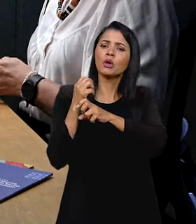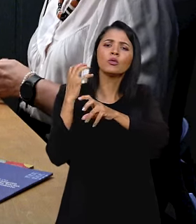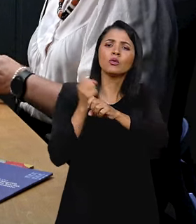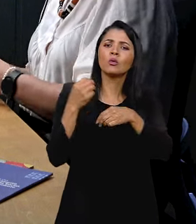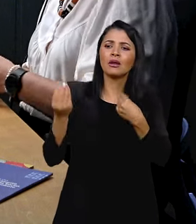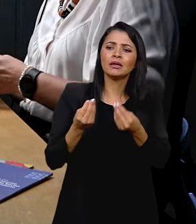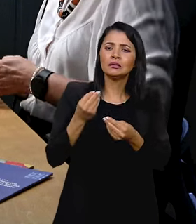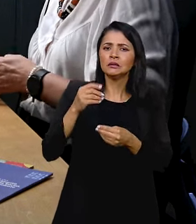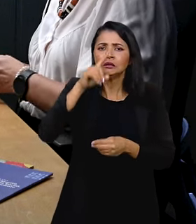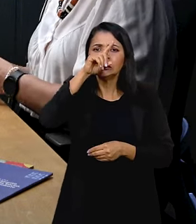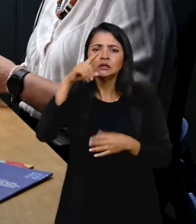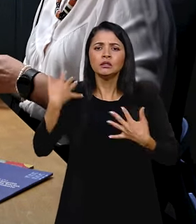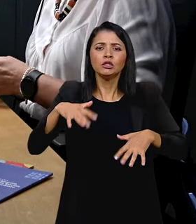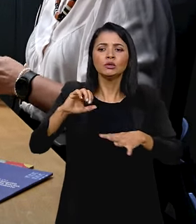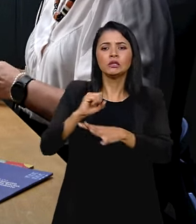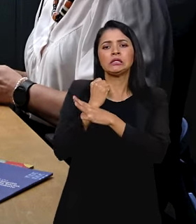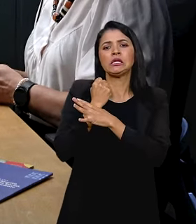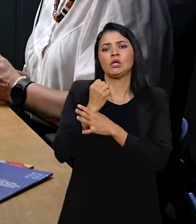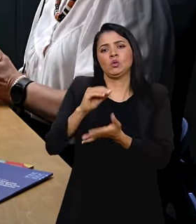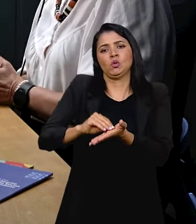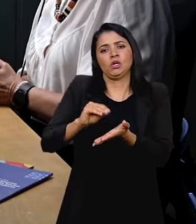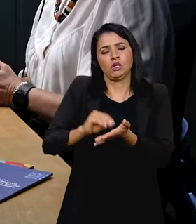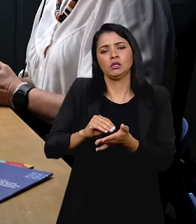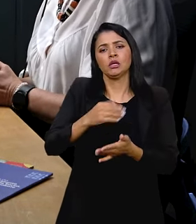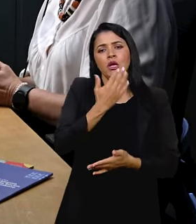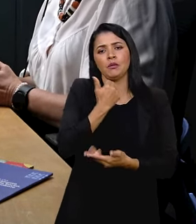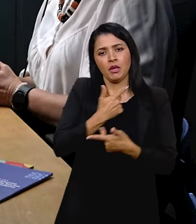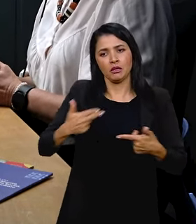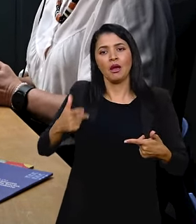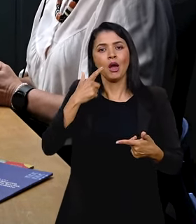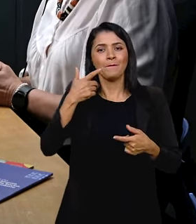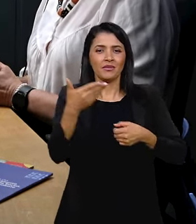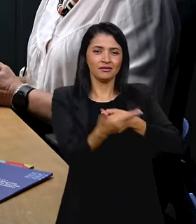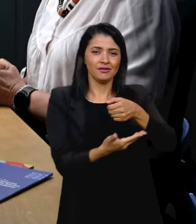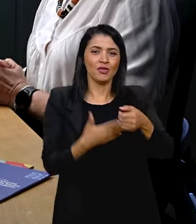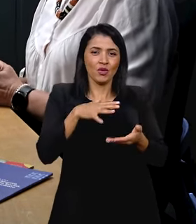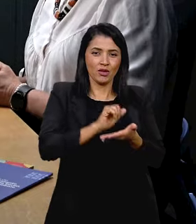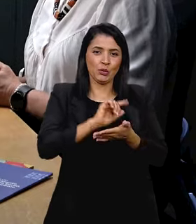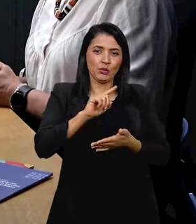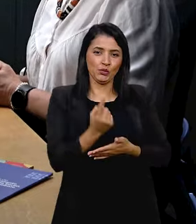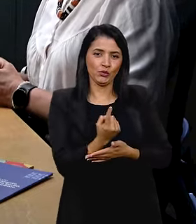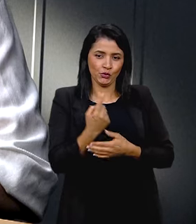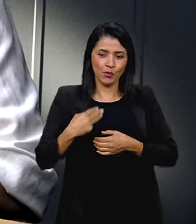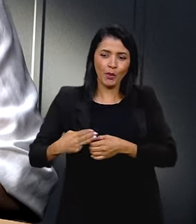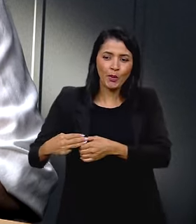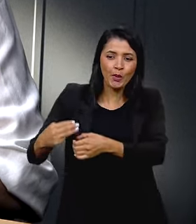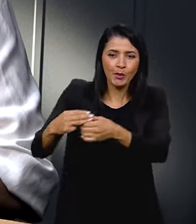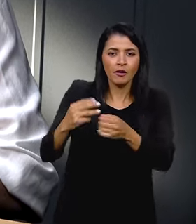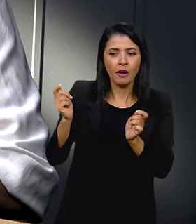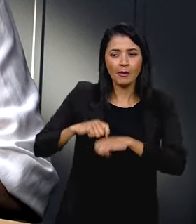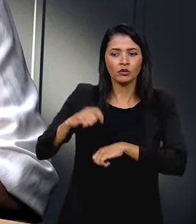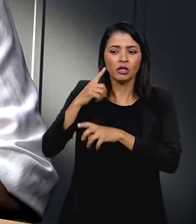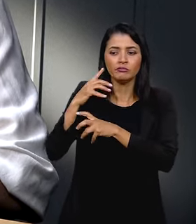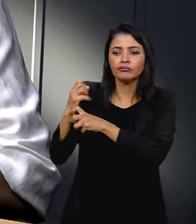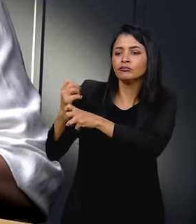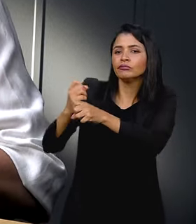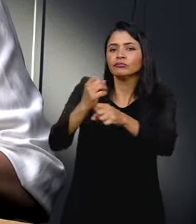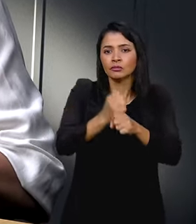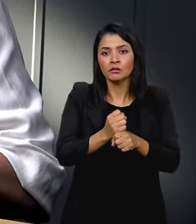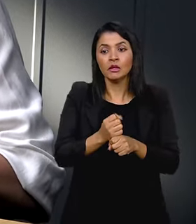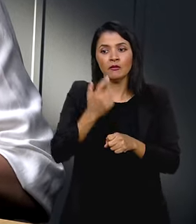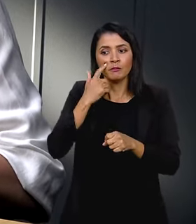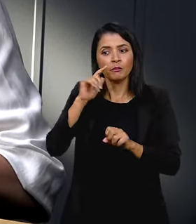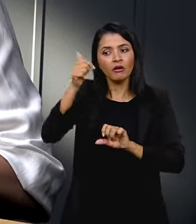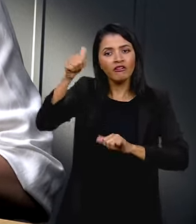medir risco de insegurança alimentar nos municípios a partir do cadastro único e além disso é importante dizer que hoje o